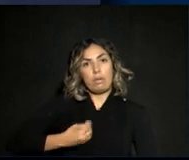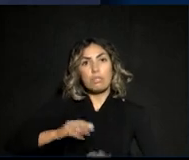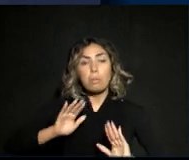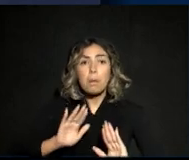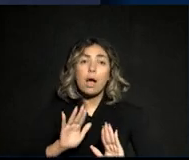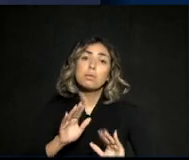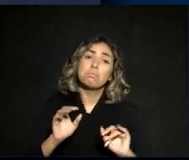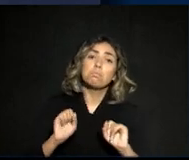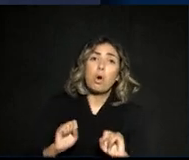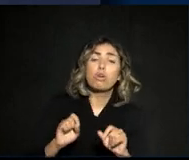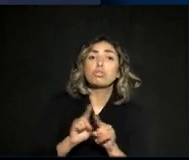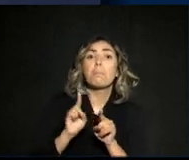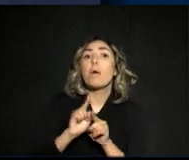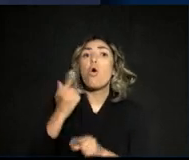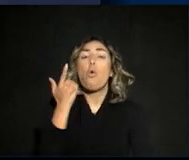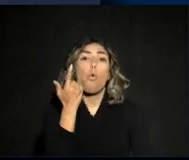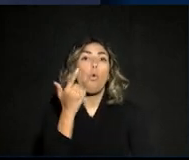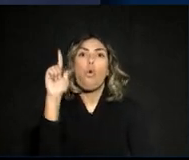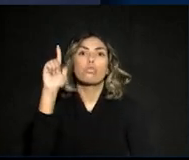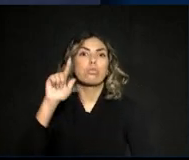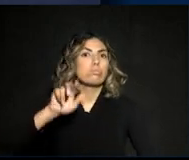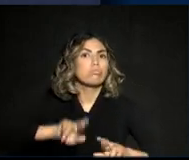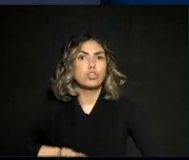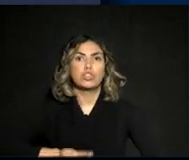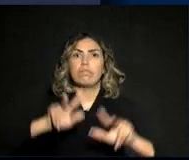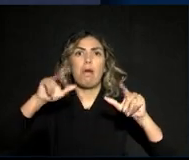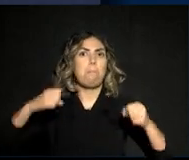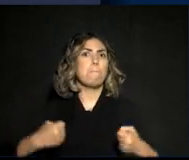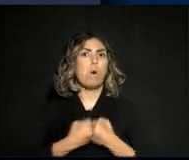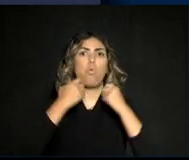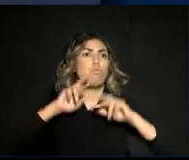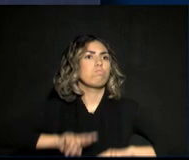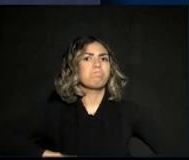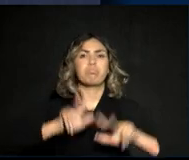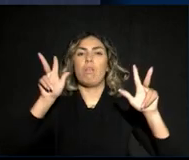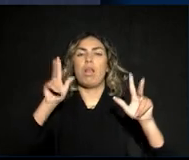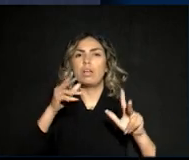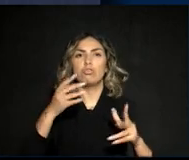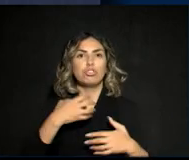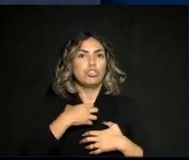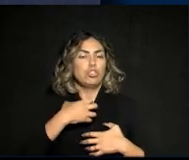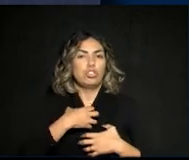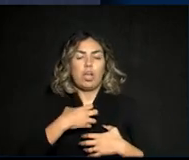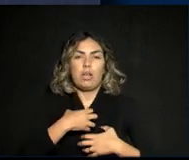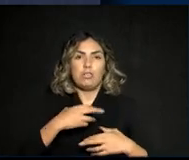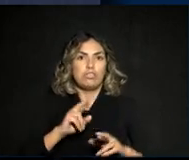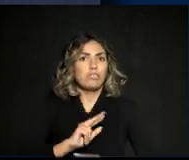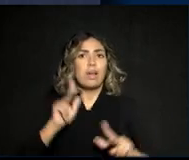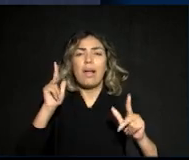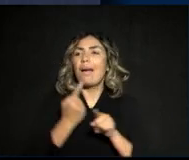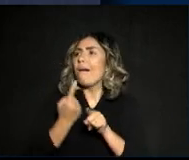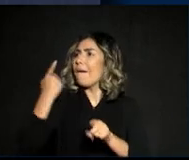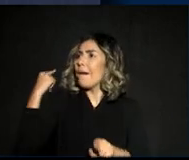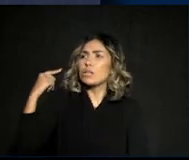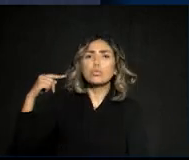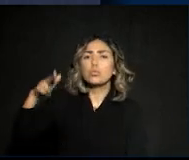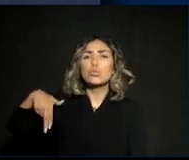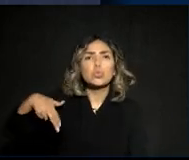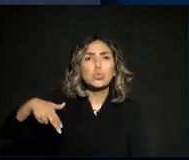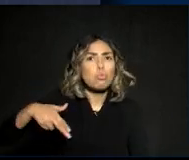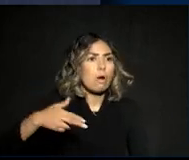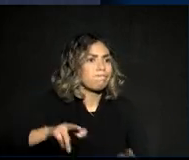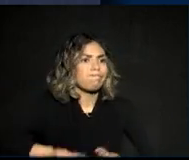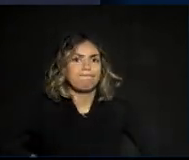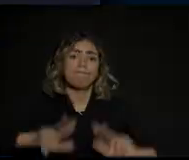ou tem algum outro shopping é só eu não fiz um Cê toma uma dimensão é muito diferente daqui a gente já tá vamos